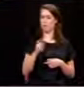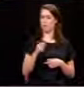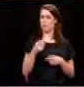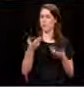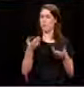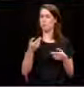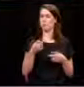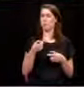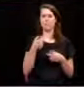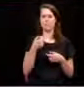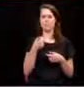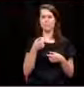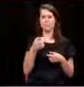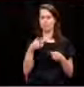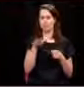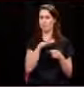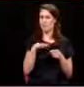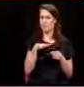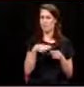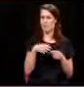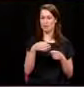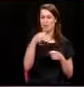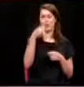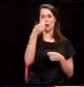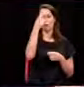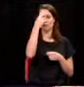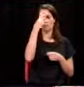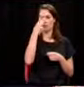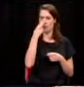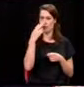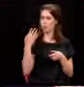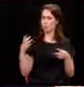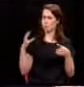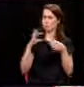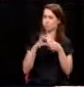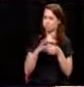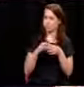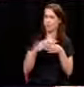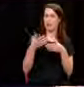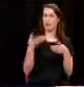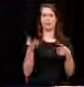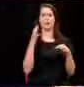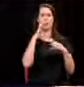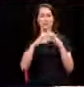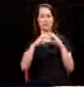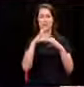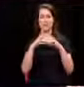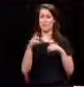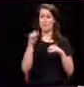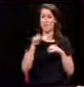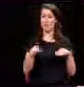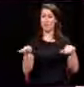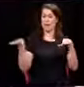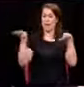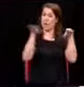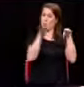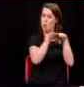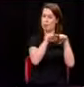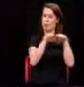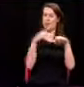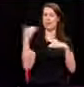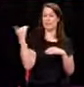mesmo, histórico do ponto de vista da comunicação e até da igualdade de direitos para